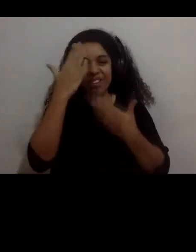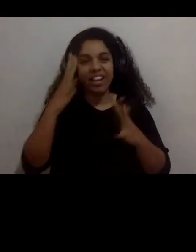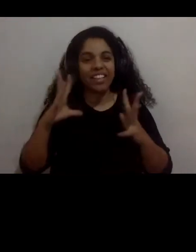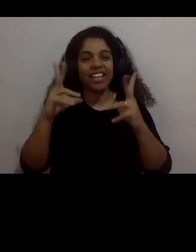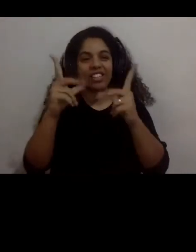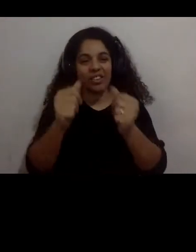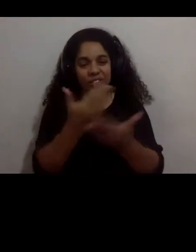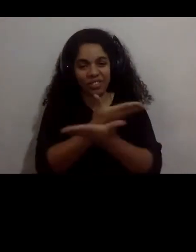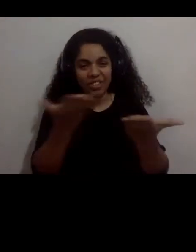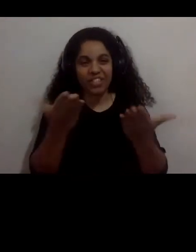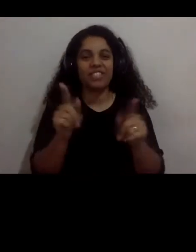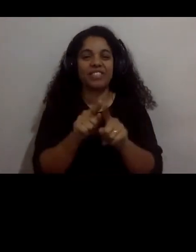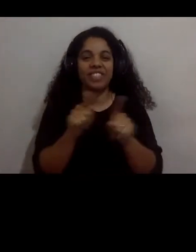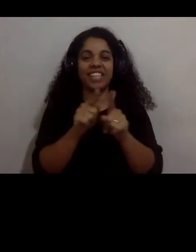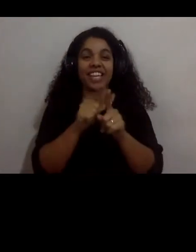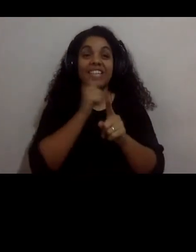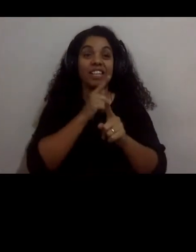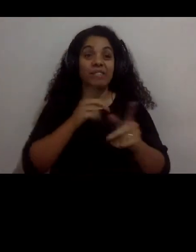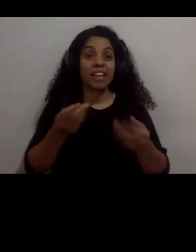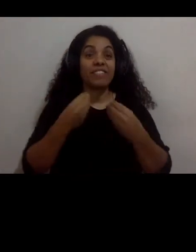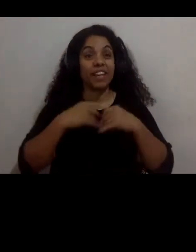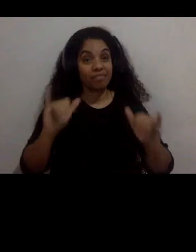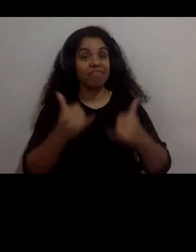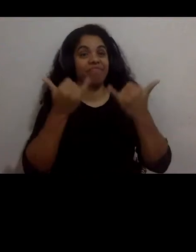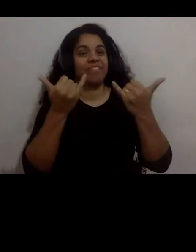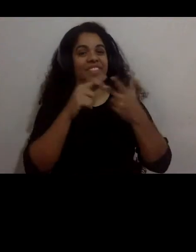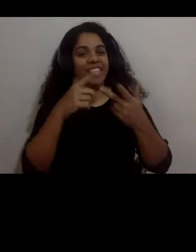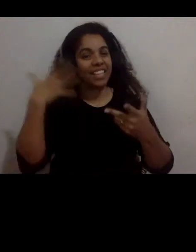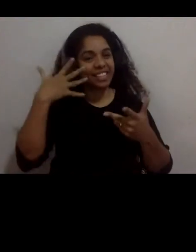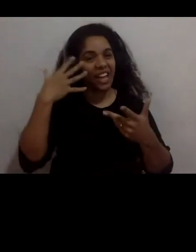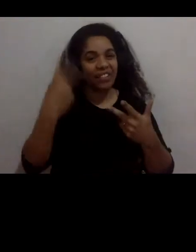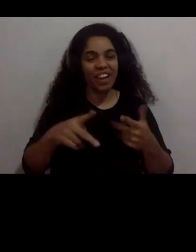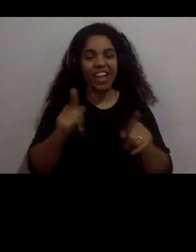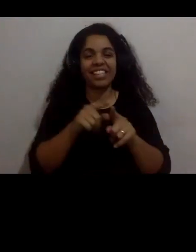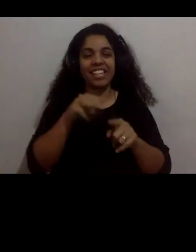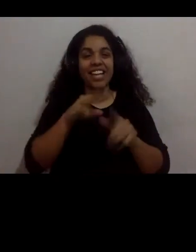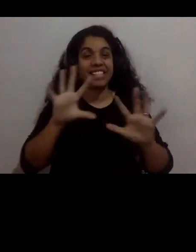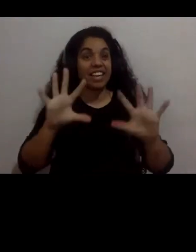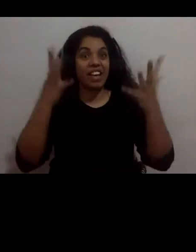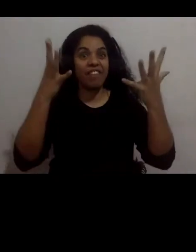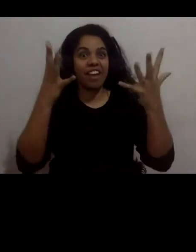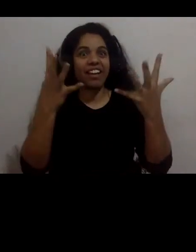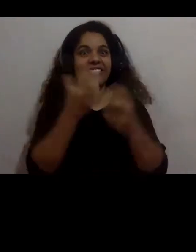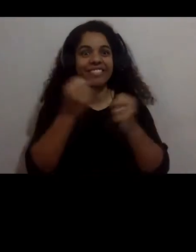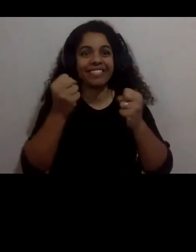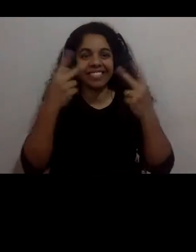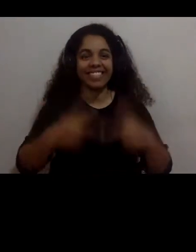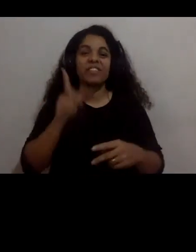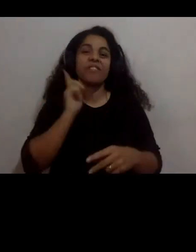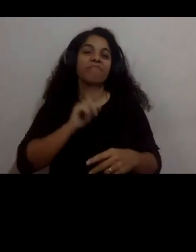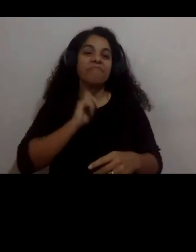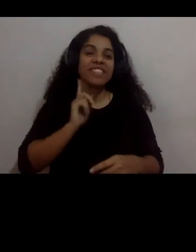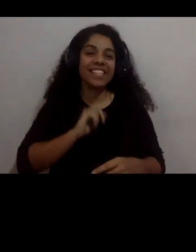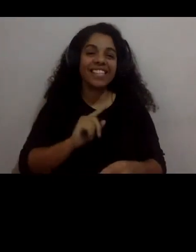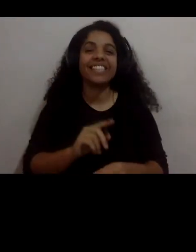todos vocês por terem me dado essa oportunidade de dar uma palestra nesse evento tão grandioso aqui em Minas,